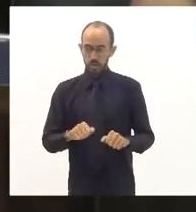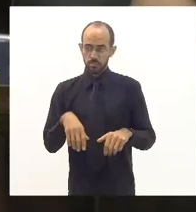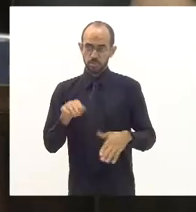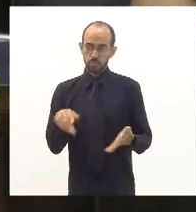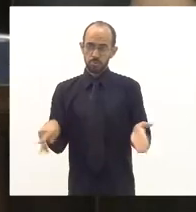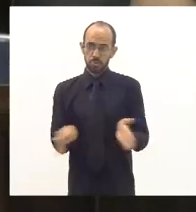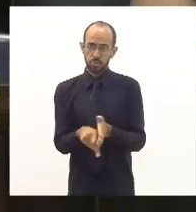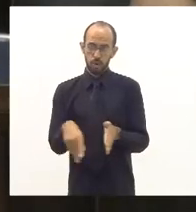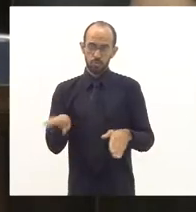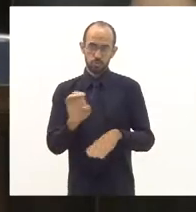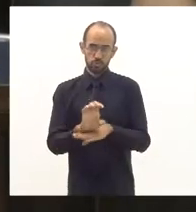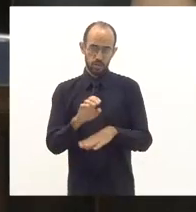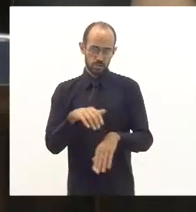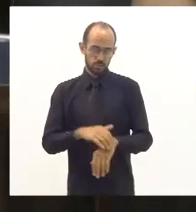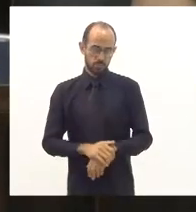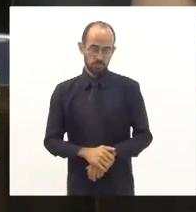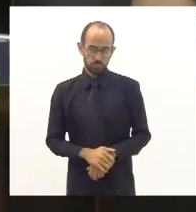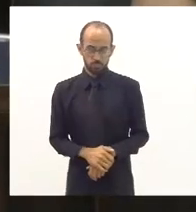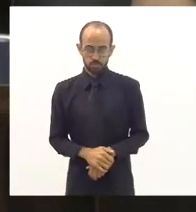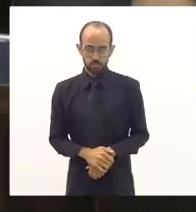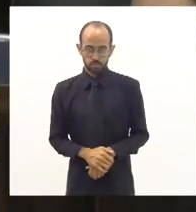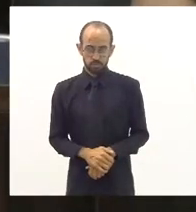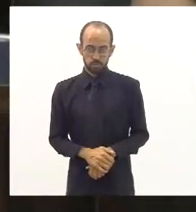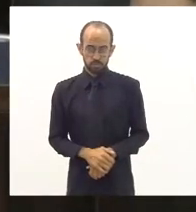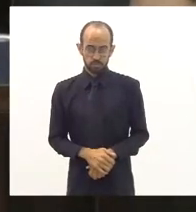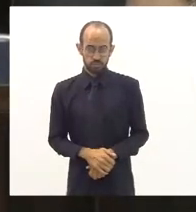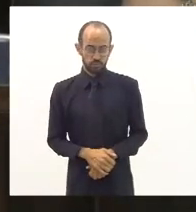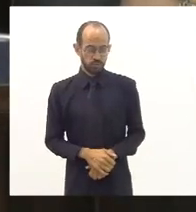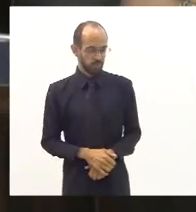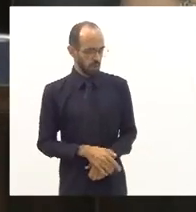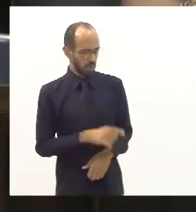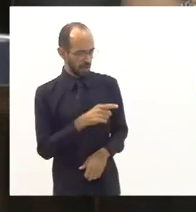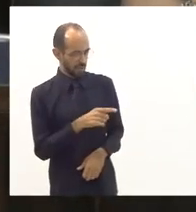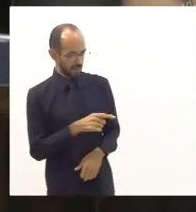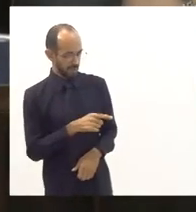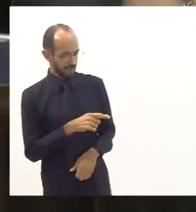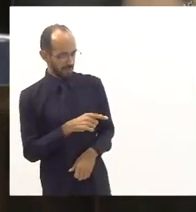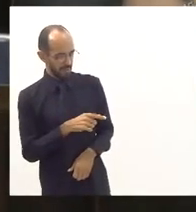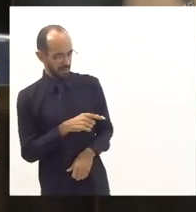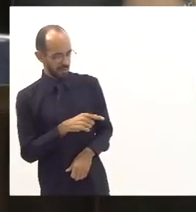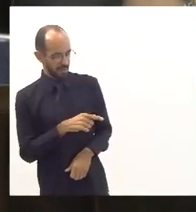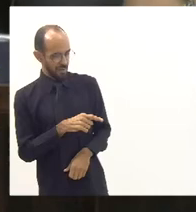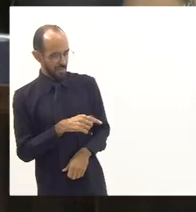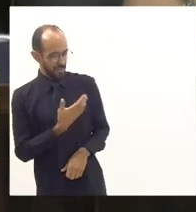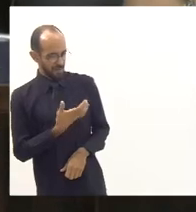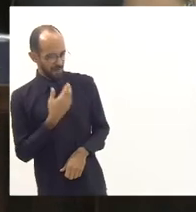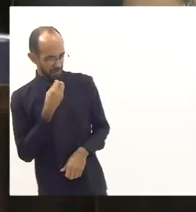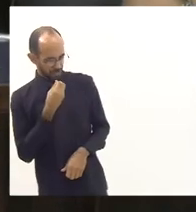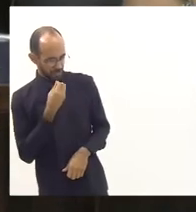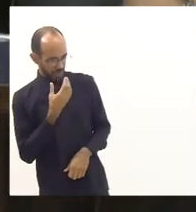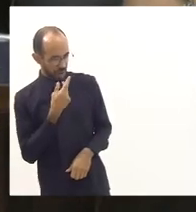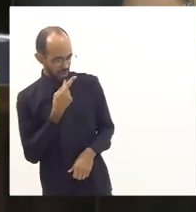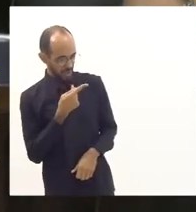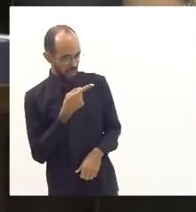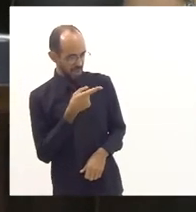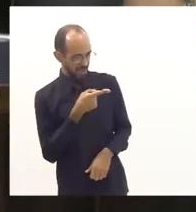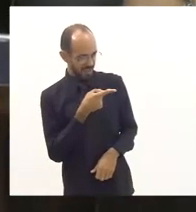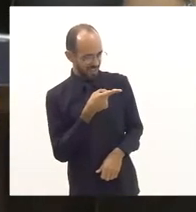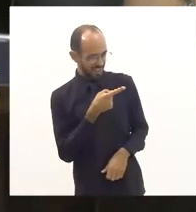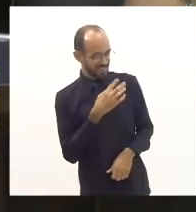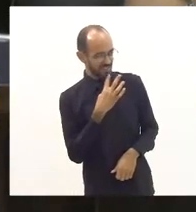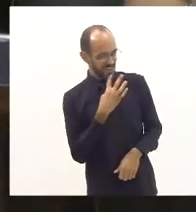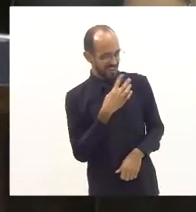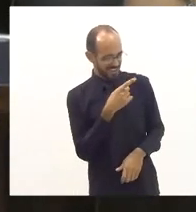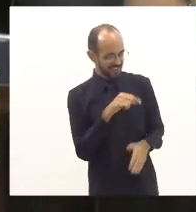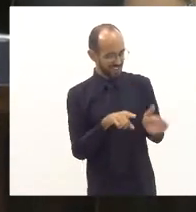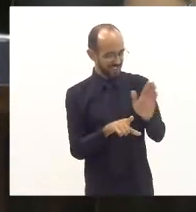Estado. Um compromisso. A Duda já está se coçando aqui, ela quer fazer um breve, como ela conhece muito de leis